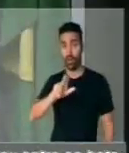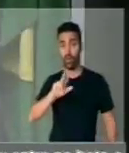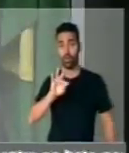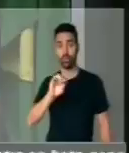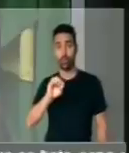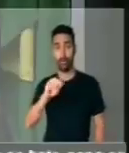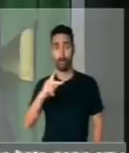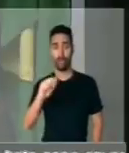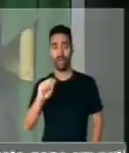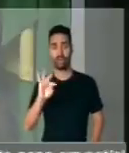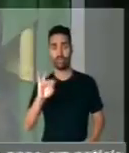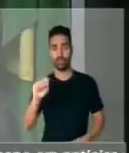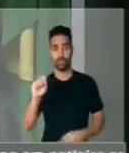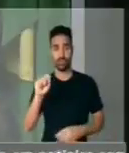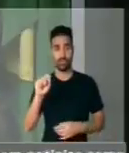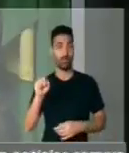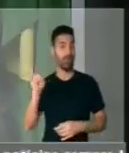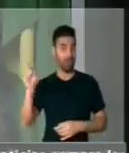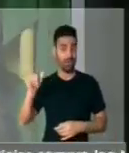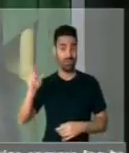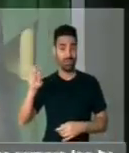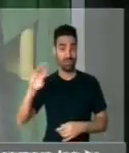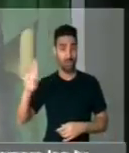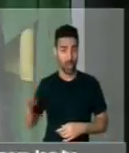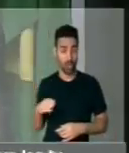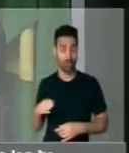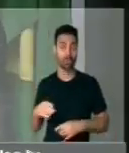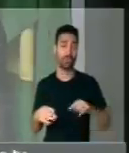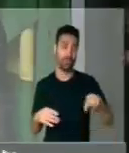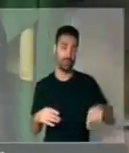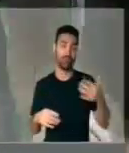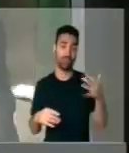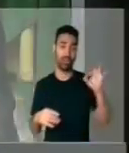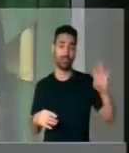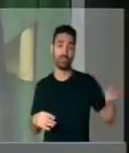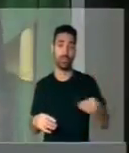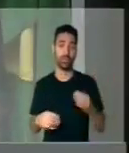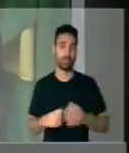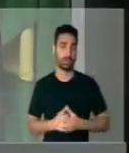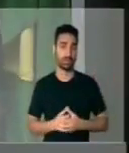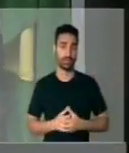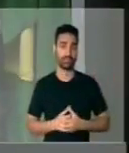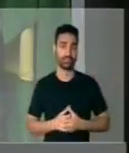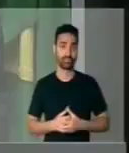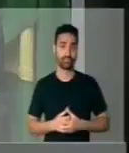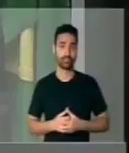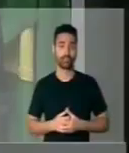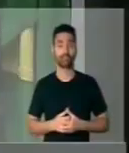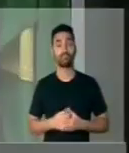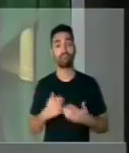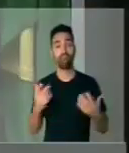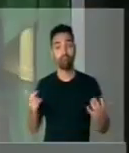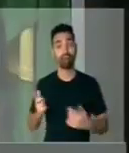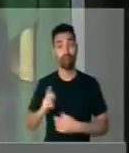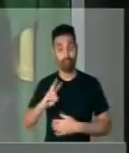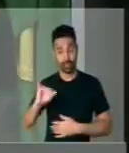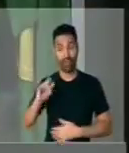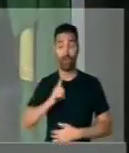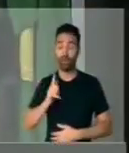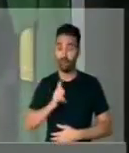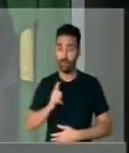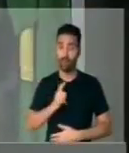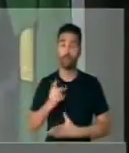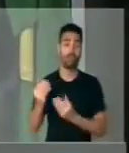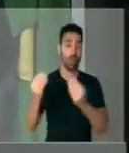milhões, pode esperar 10 milhões aqui, porque lá tem 300 milhões de habitantes e aqui temos 200. Então nós teremos um